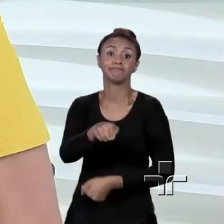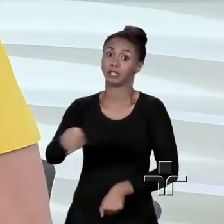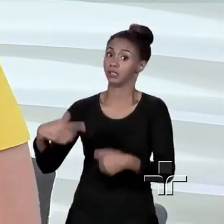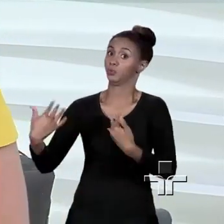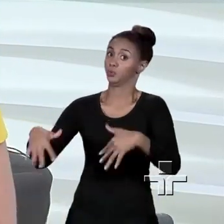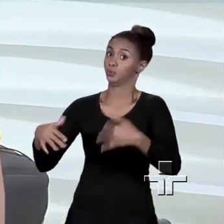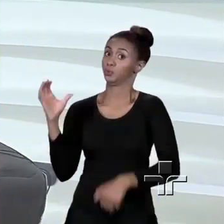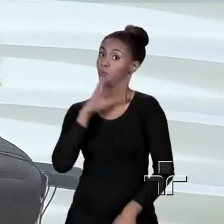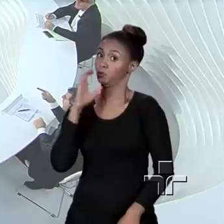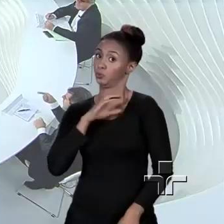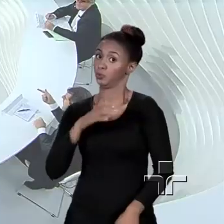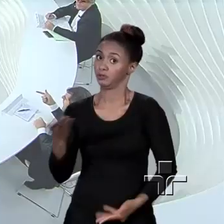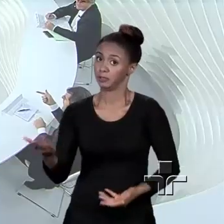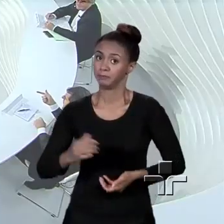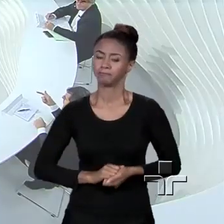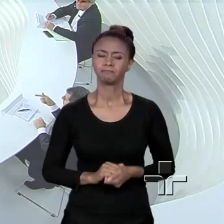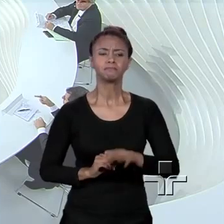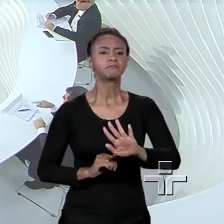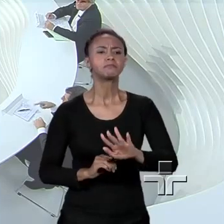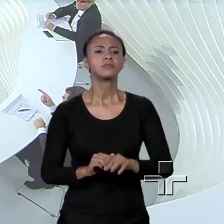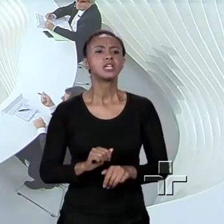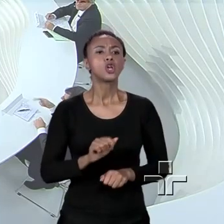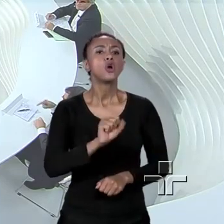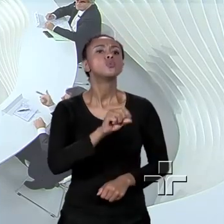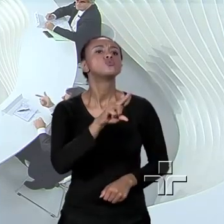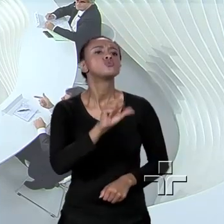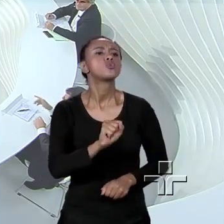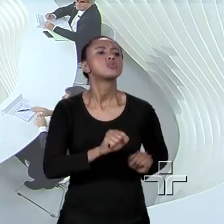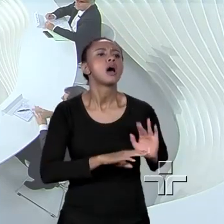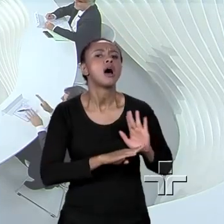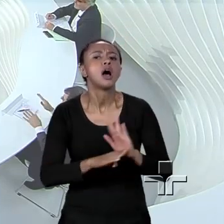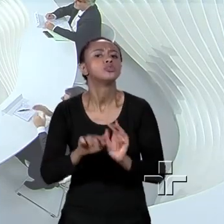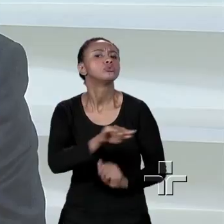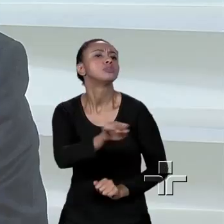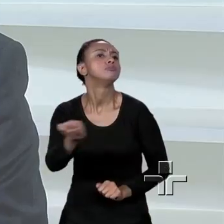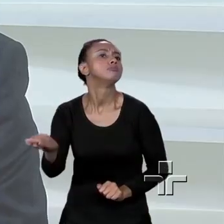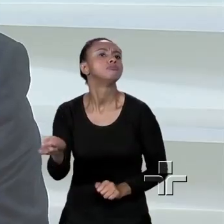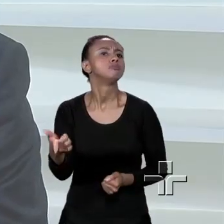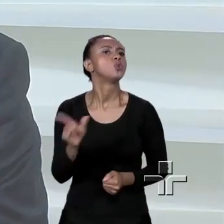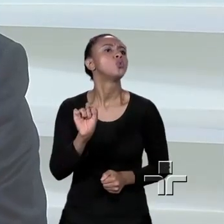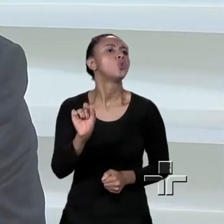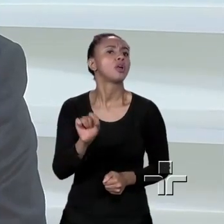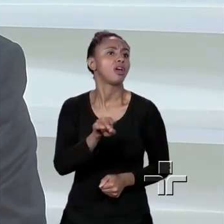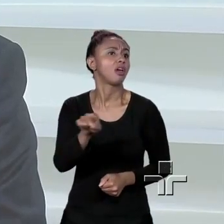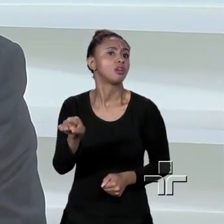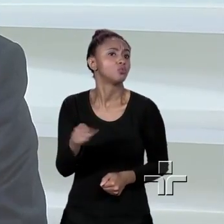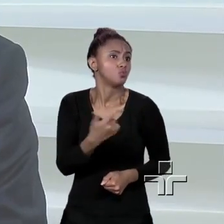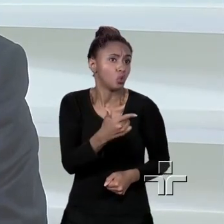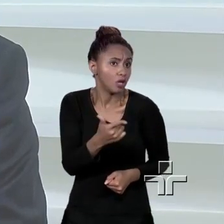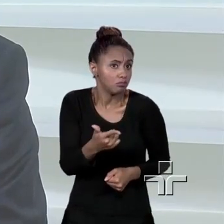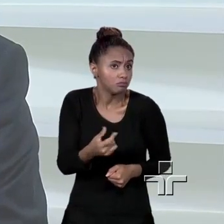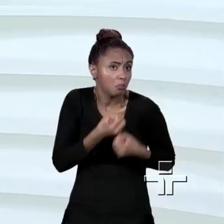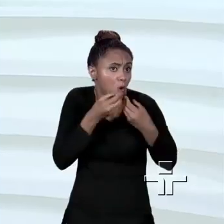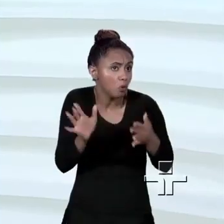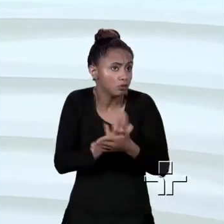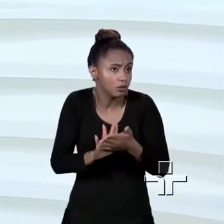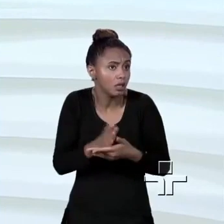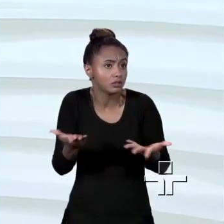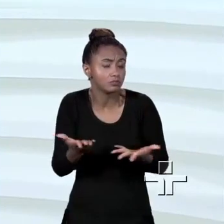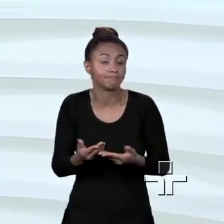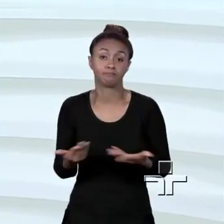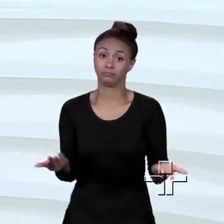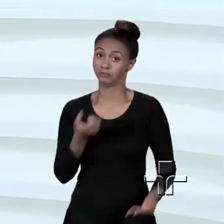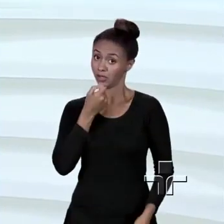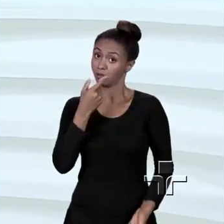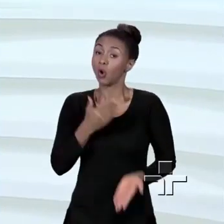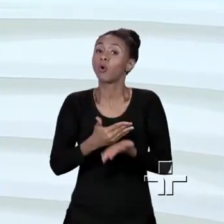O que o SUS pode oferecer para essas pessoas que hoje não tem nenhuma vantagem para essas pessoas? Medicamento,